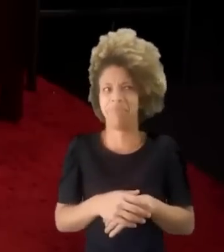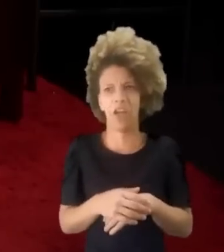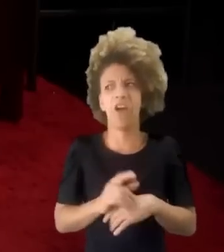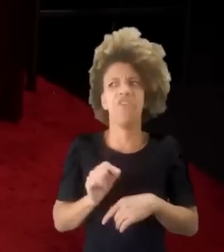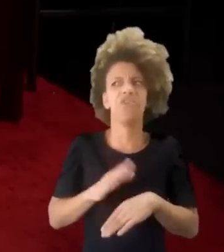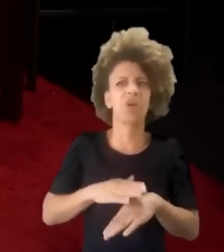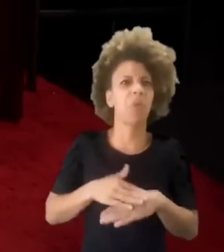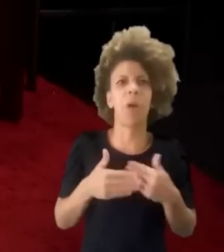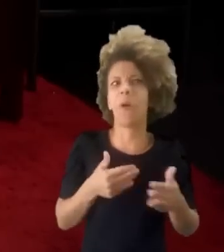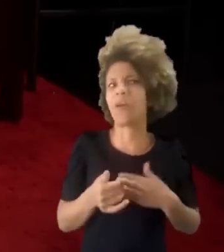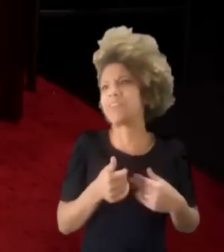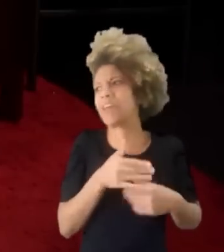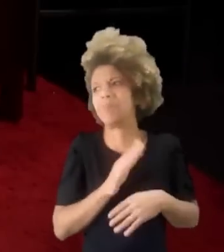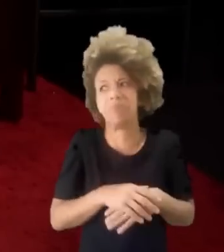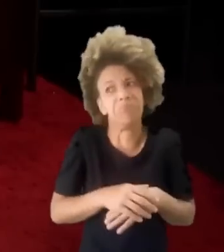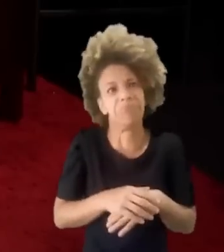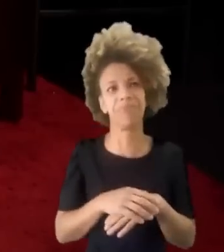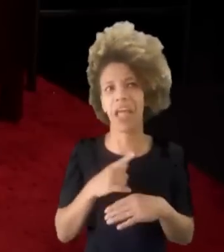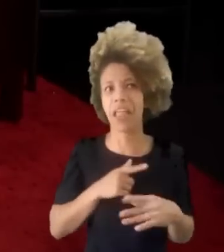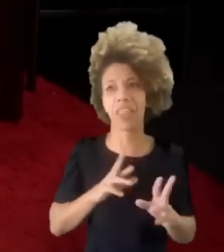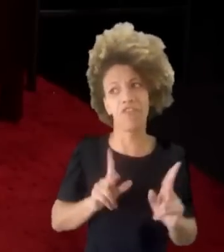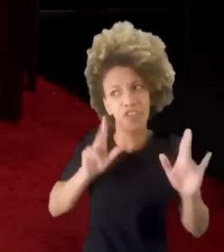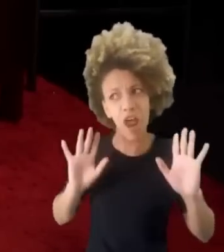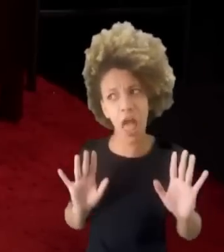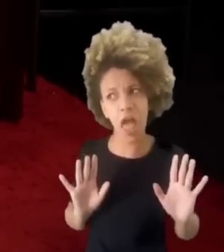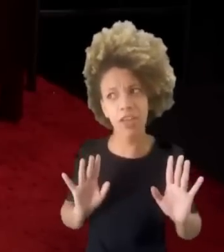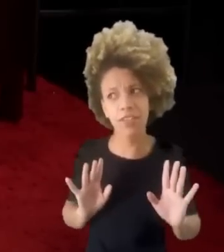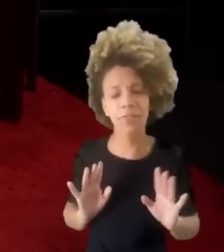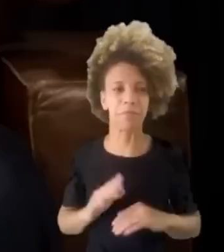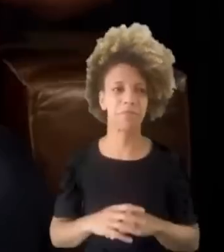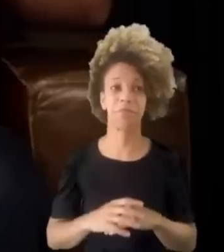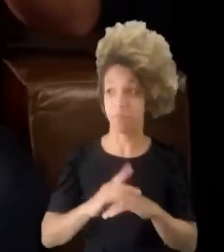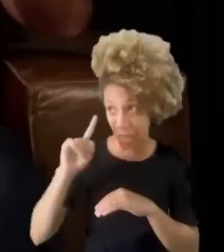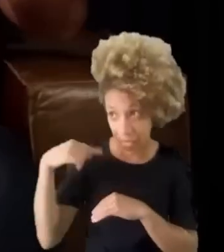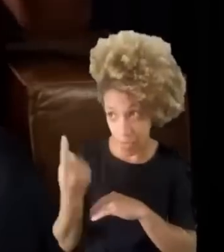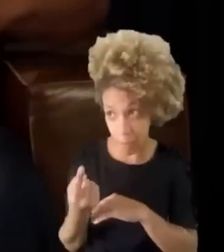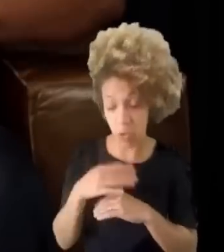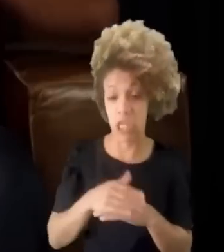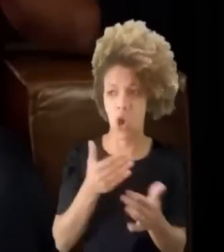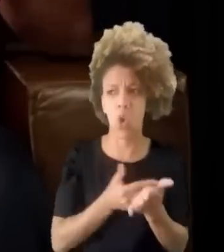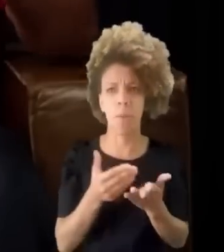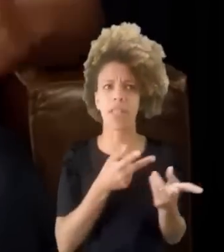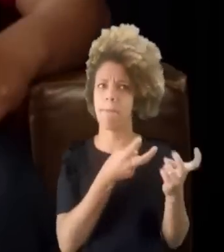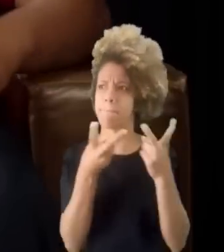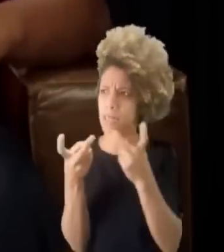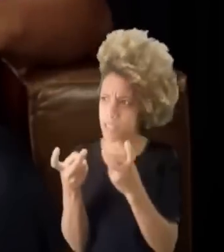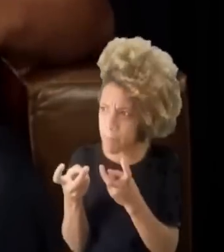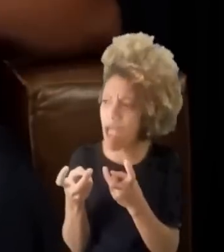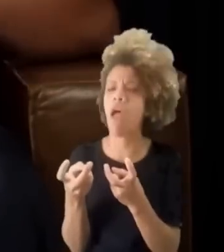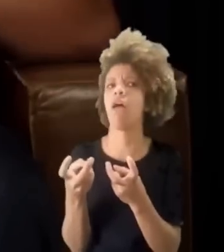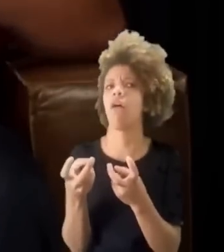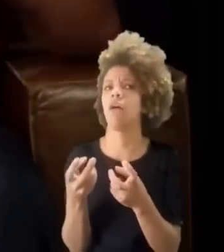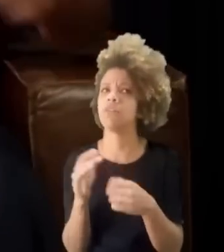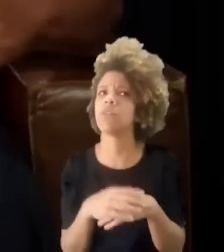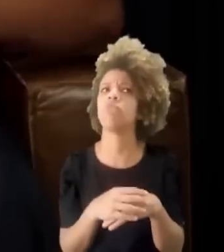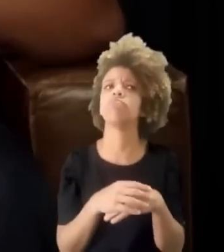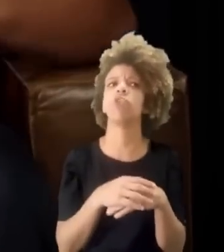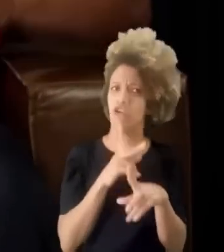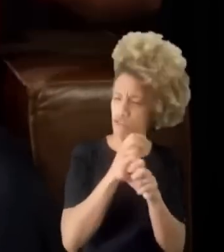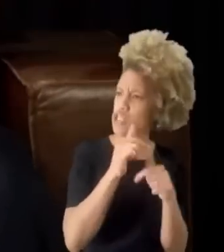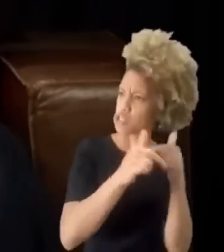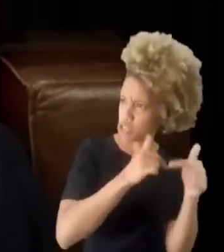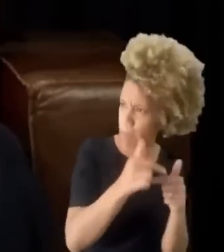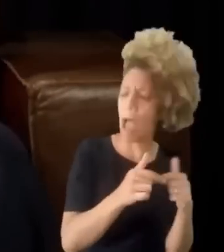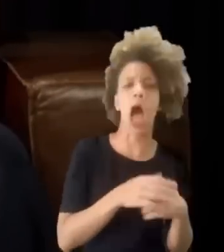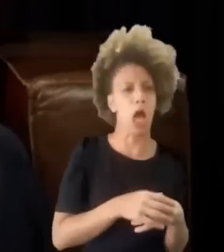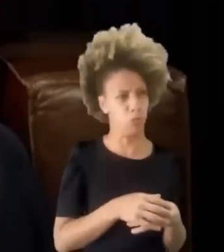eu fiz aí teve uma reação diferente aí eu vi aí eu comecei a ver aí o pessoal fala a força de trabalho eu falei